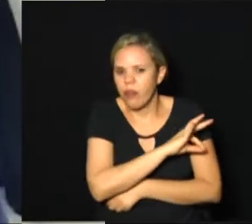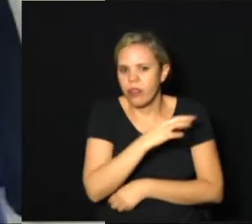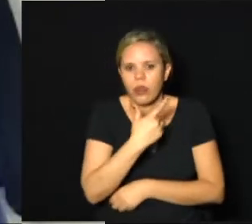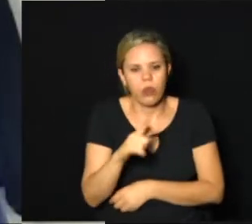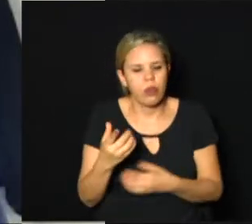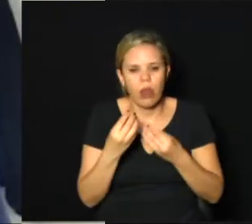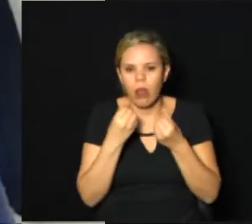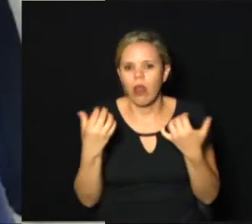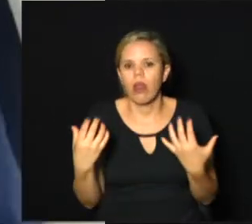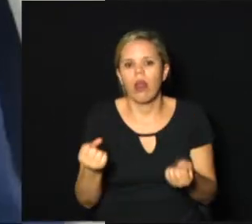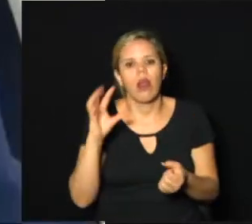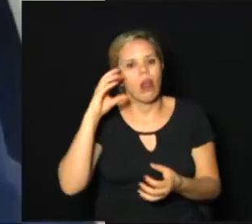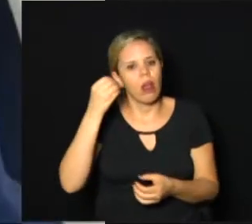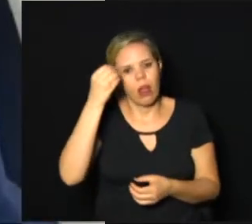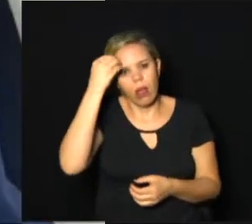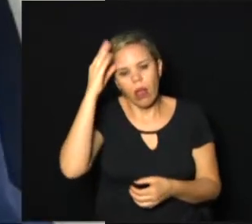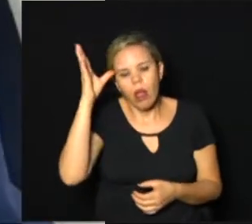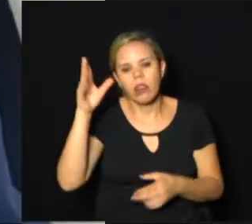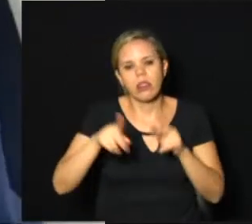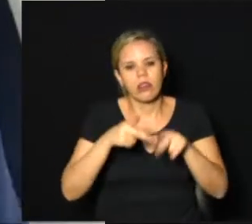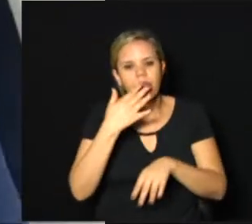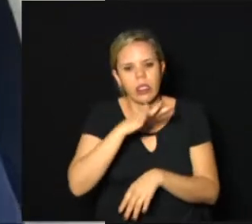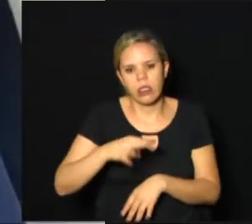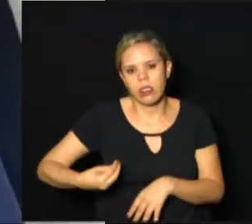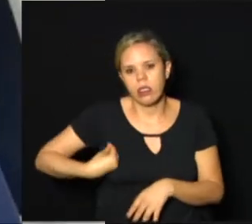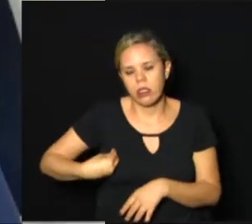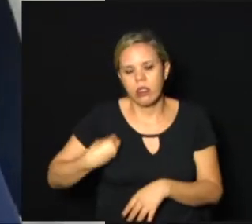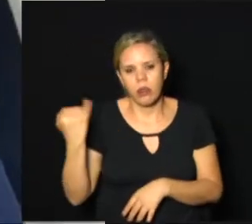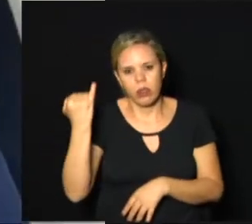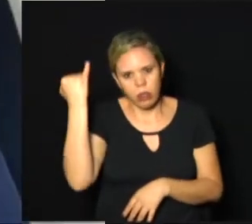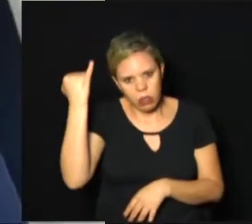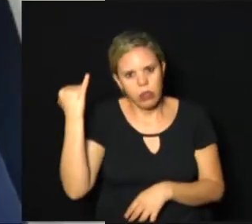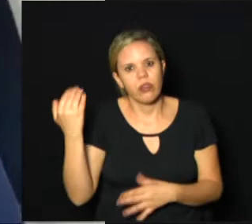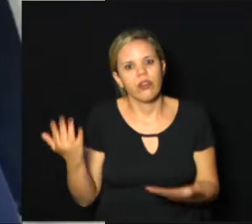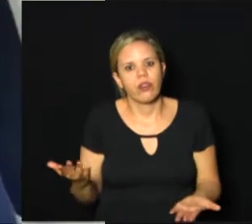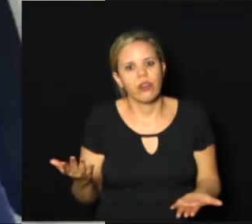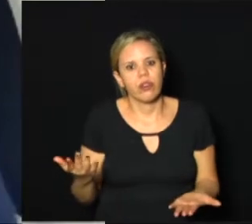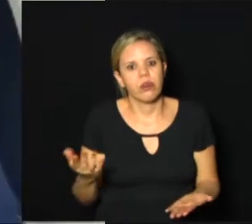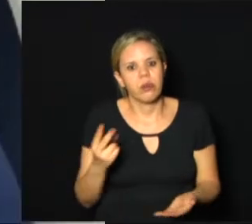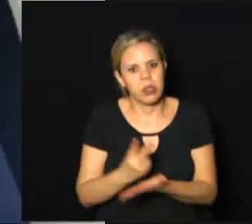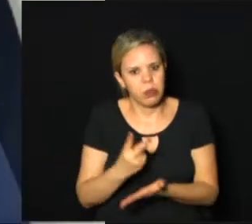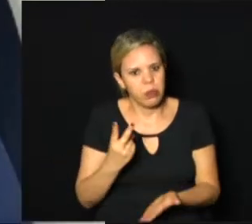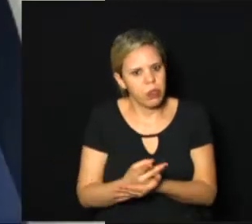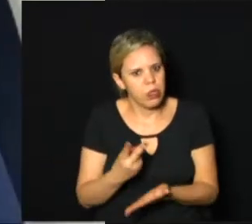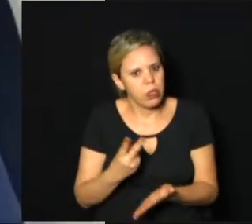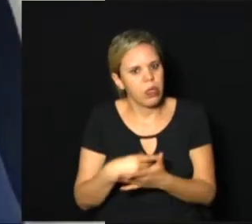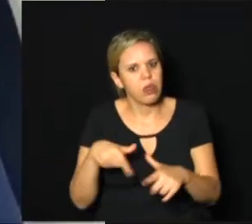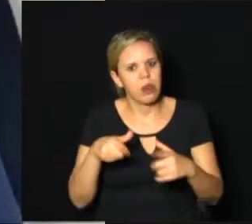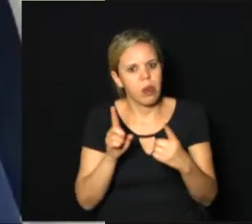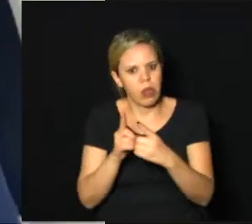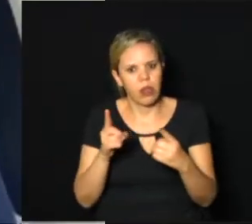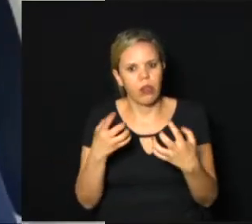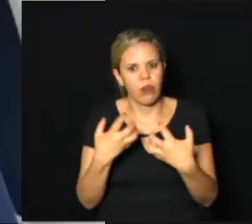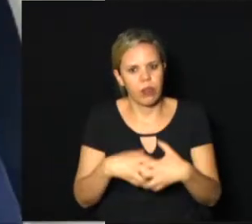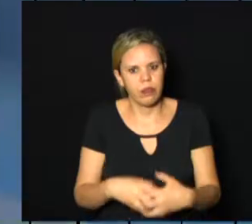essa sensibilidade de achar que a vida das crianças de Campinas era importante o suficiente para eles manterem esse serviço aberto e